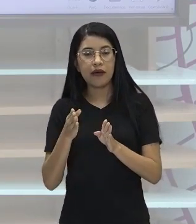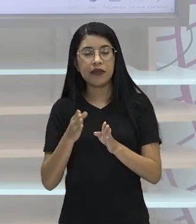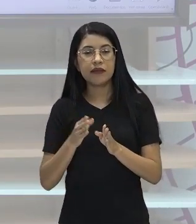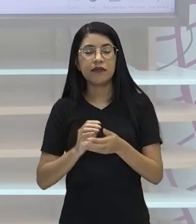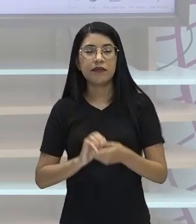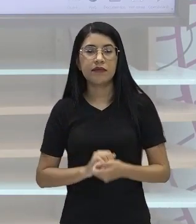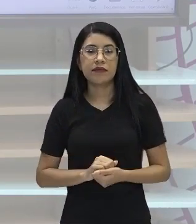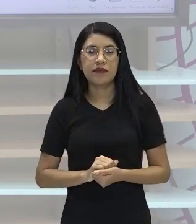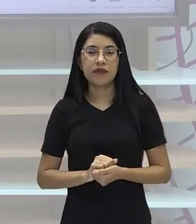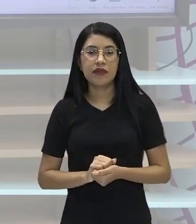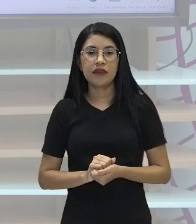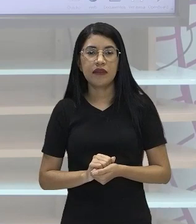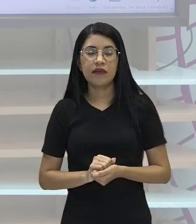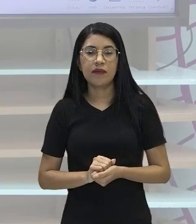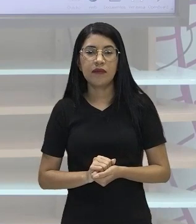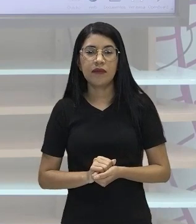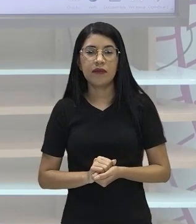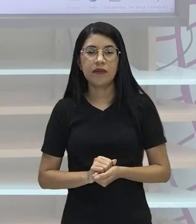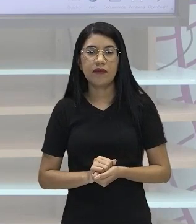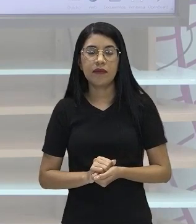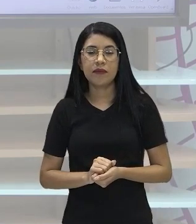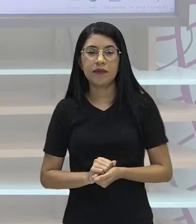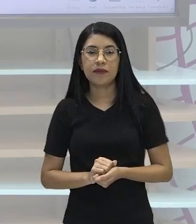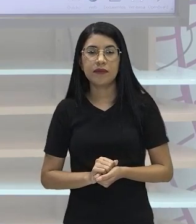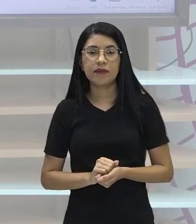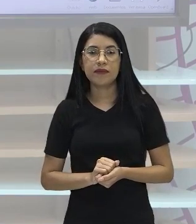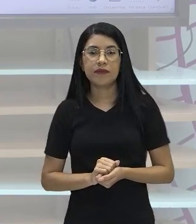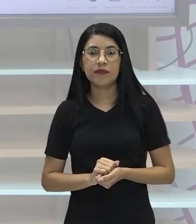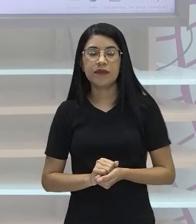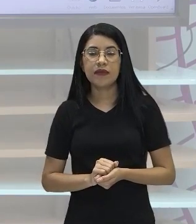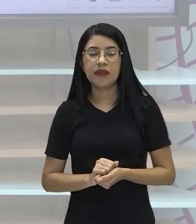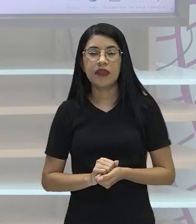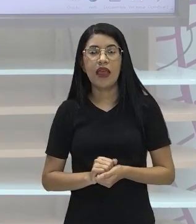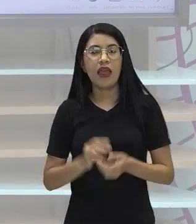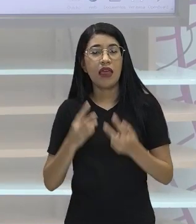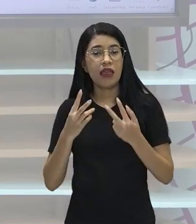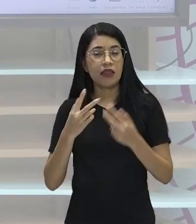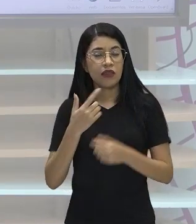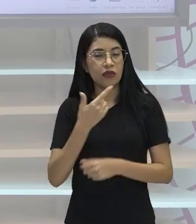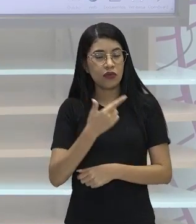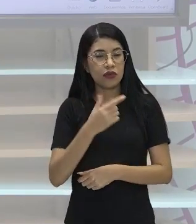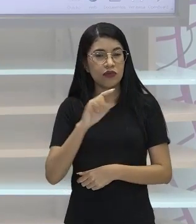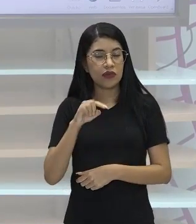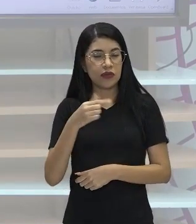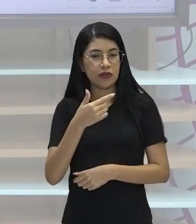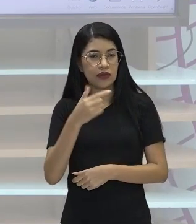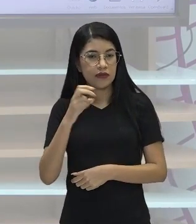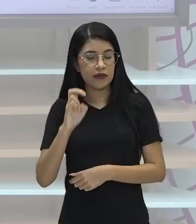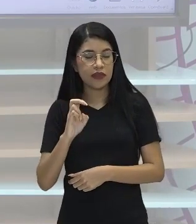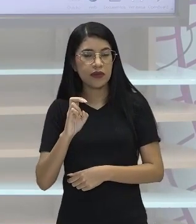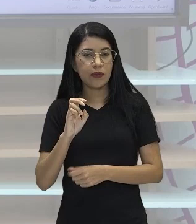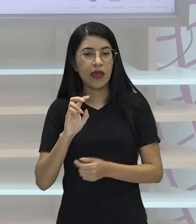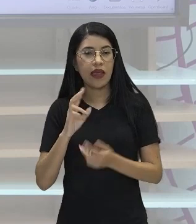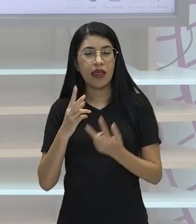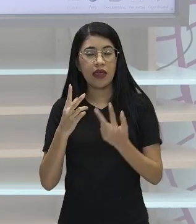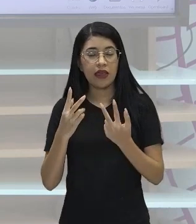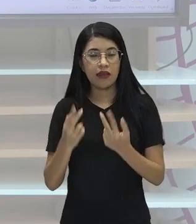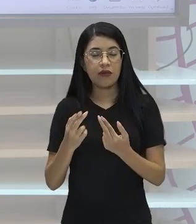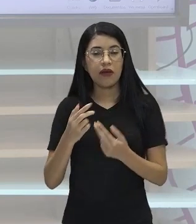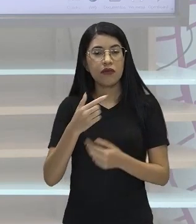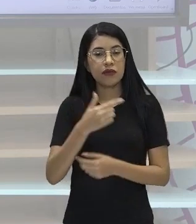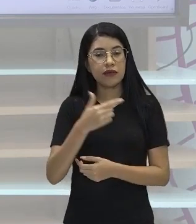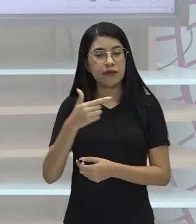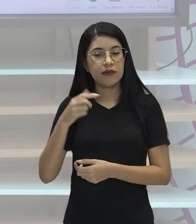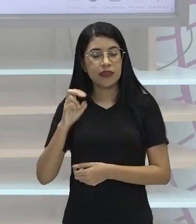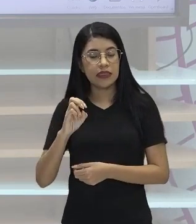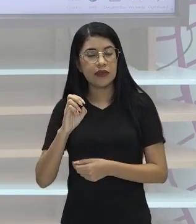inteiros e 25 centésimos. É a mesma coisa que 225 sobre 100. Por que sobre 100? Porque logo após